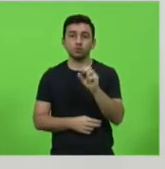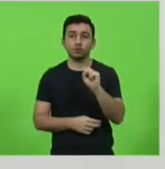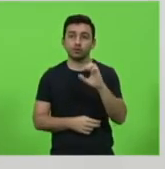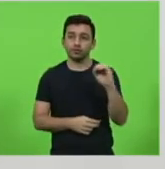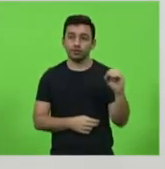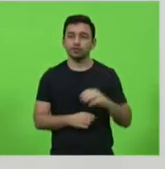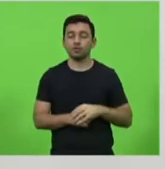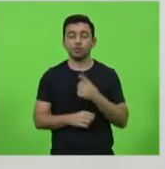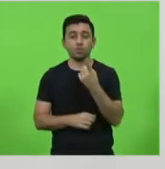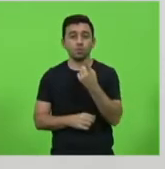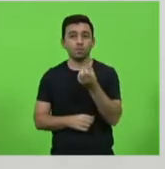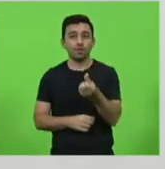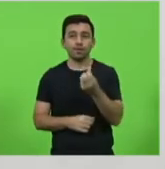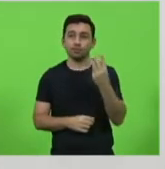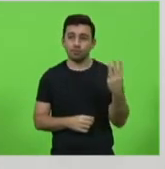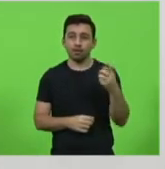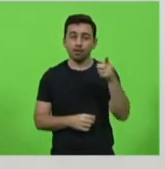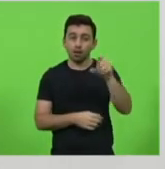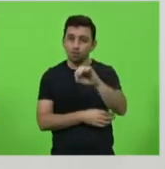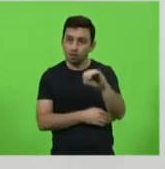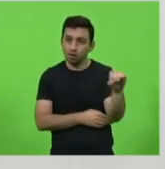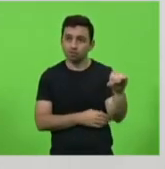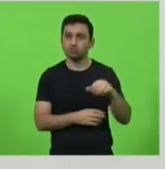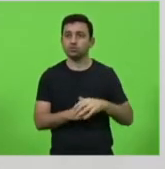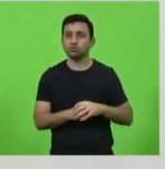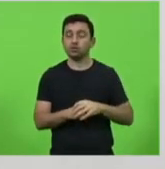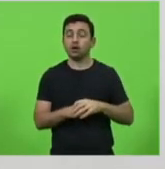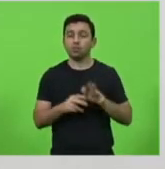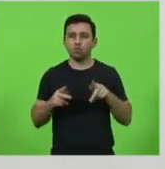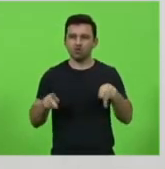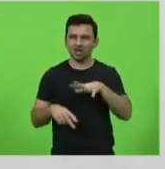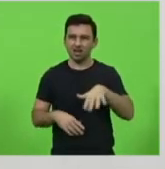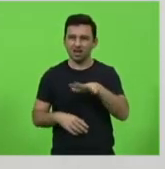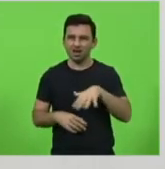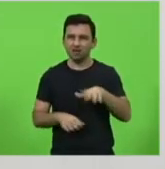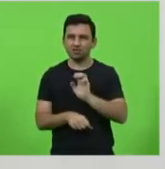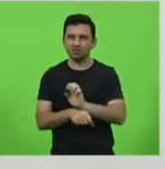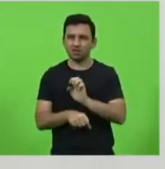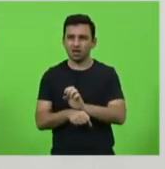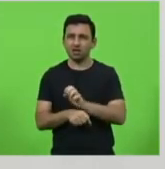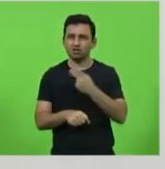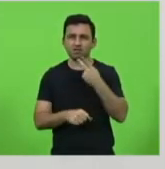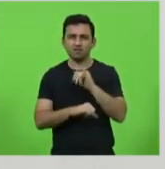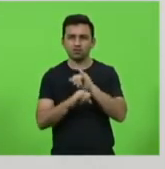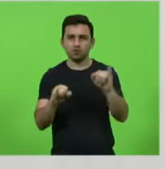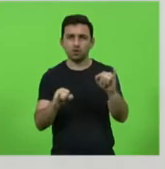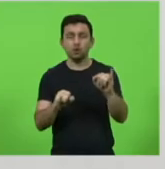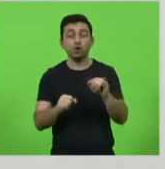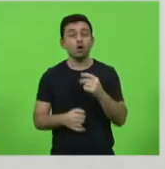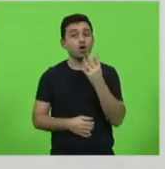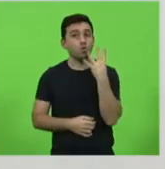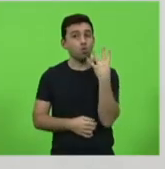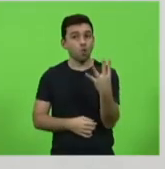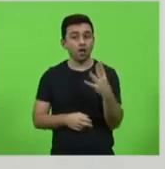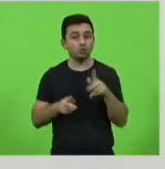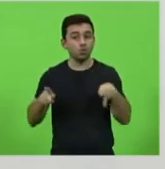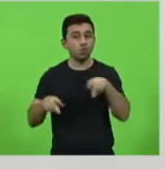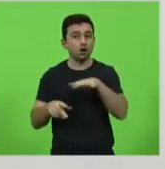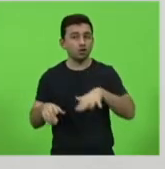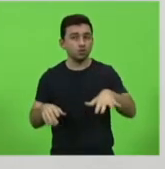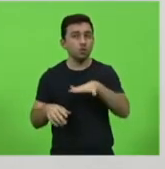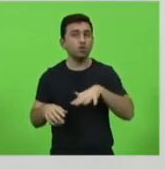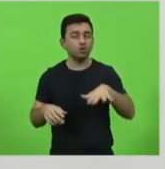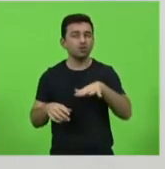A Procuradoria-Geral do Estado se manifestou através de 4 procuradores do Estado. E está aqui,